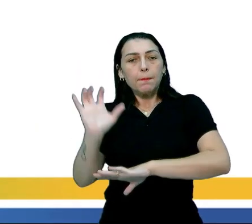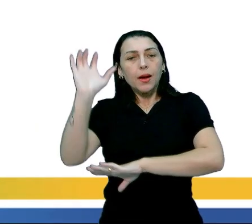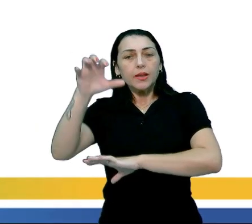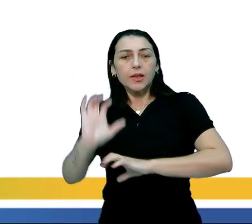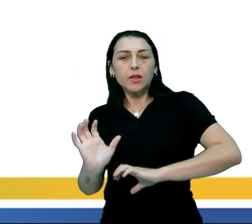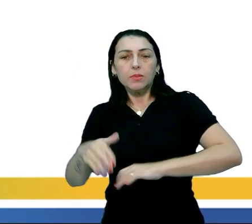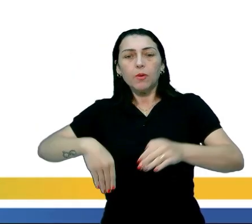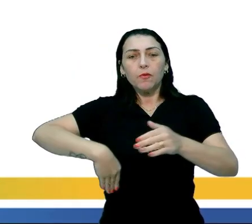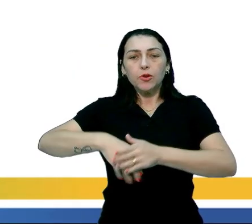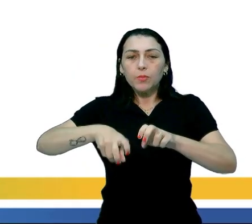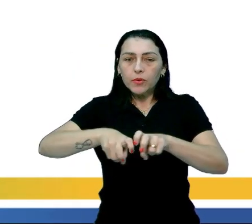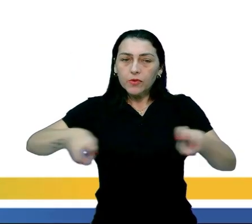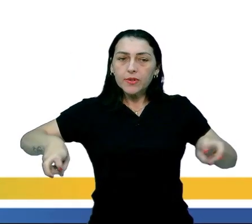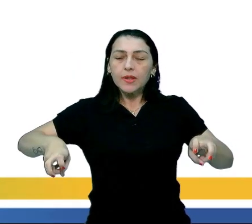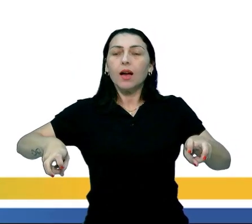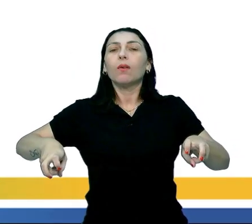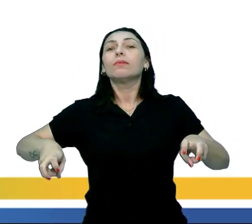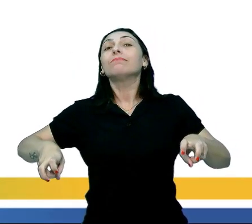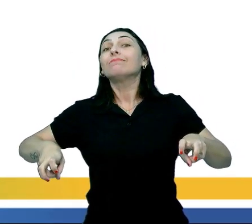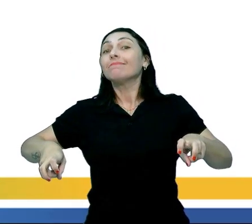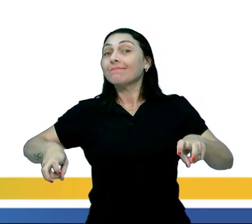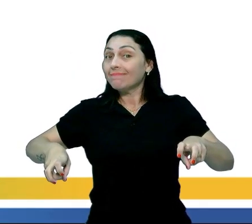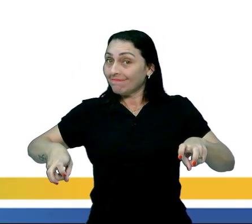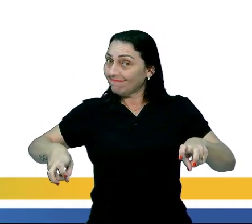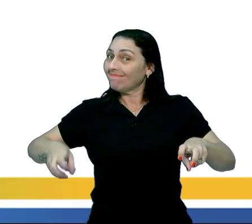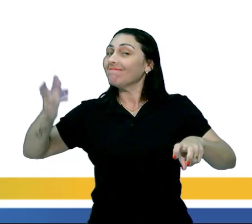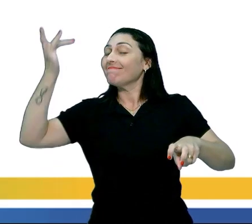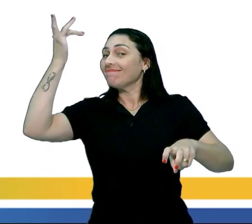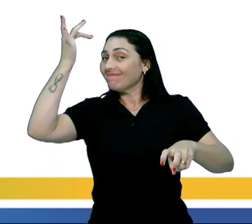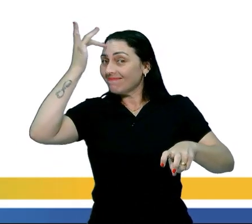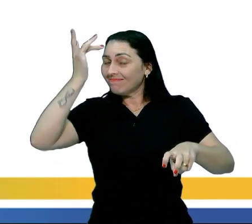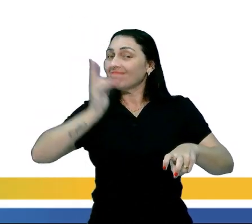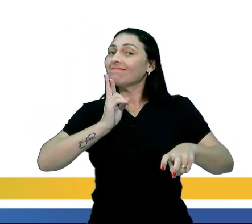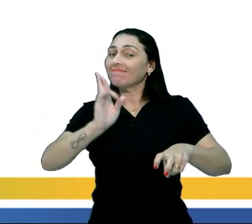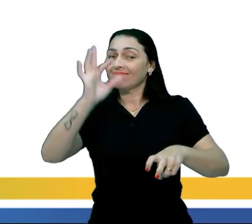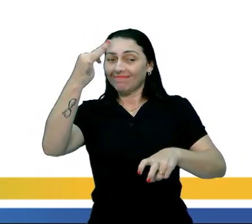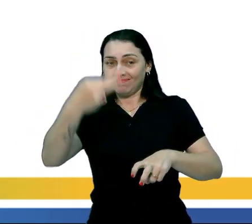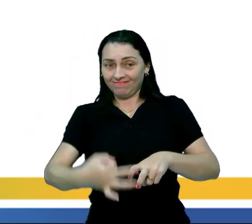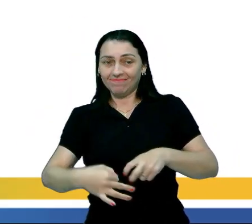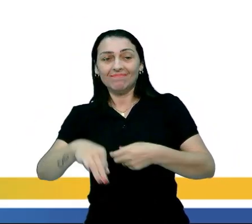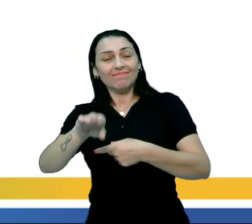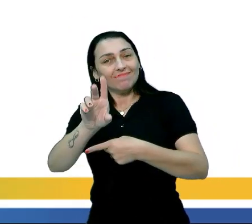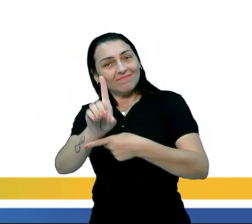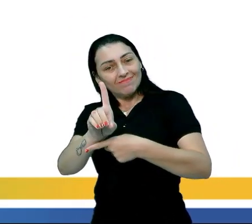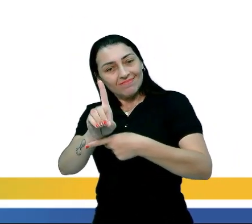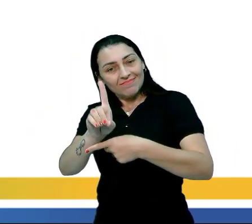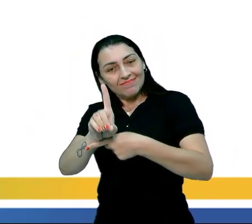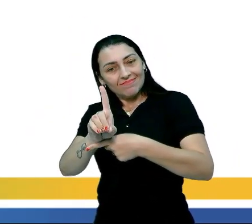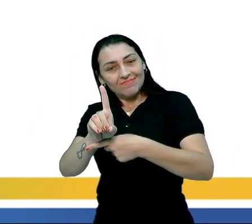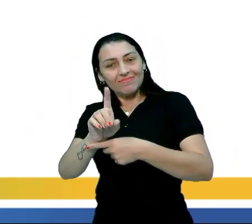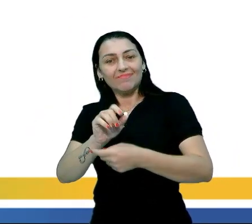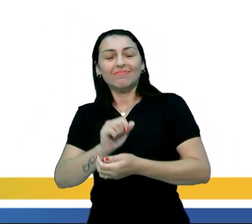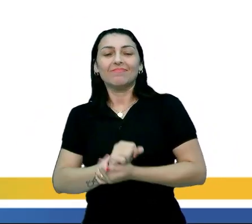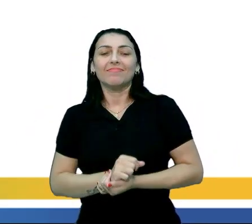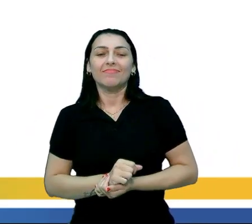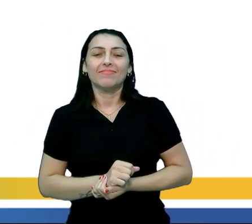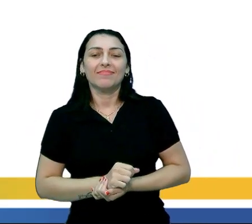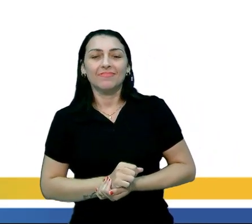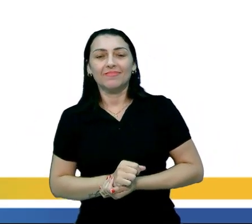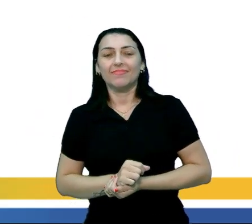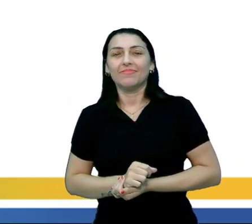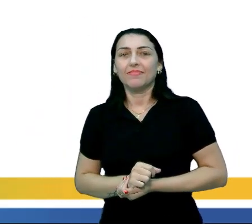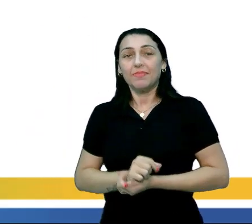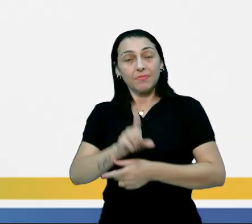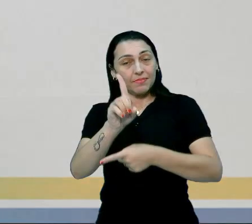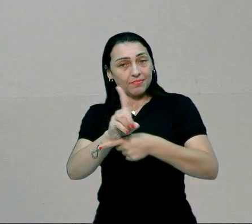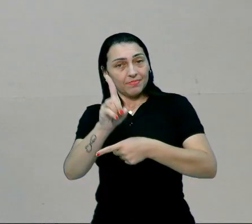D, basquete, handebol, futebol e futsal. Acho que temos o nosso gabarito, porque a alternativa está falando ali de taekwondo, que é luta, então a gente